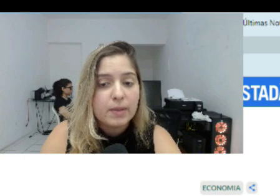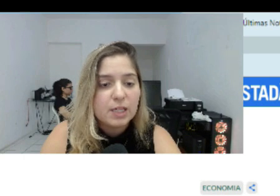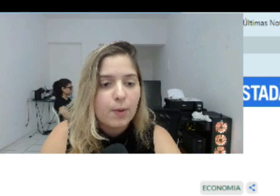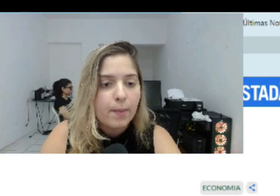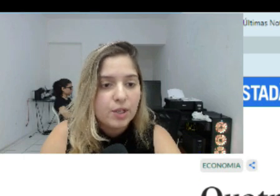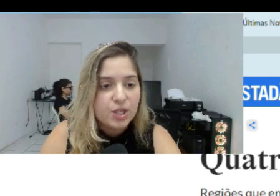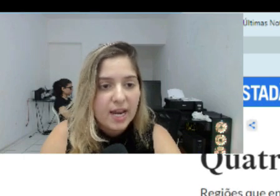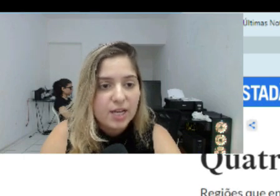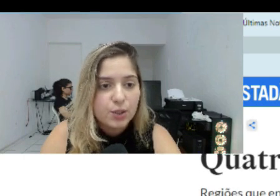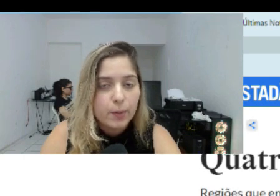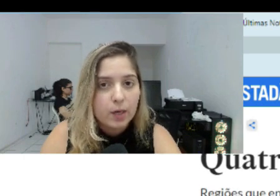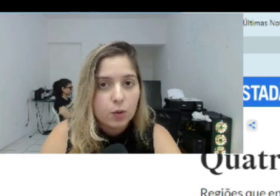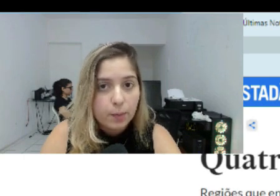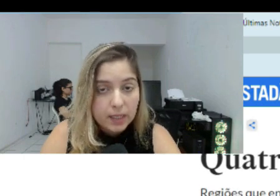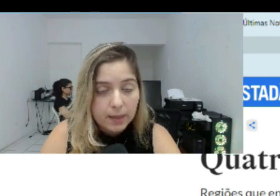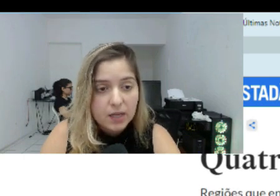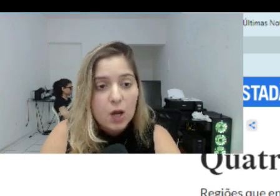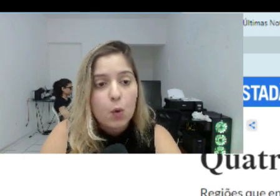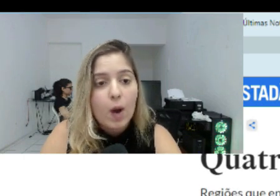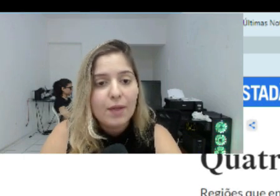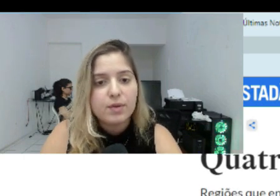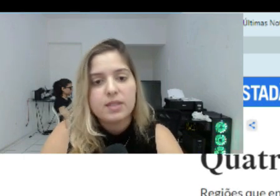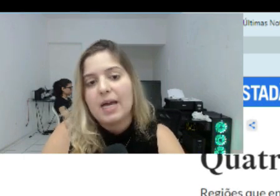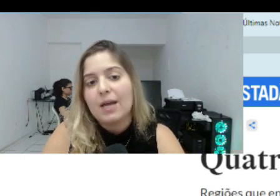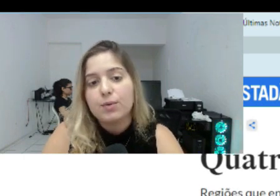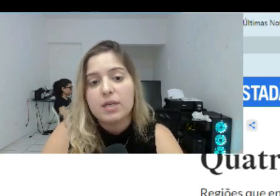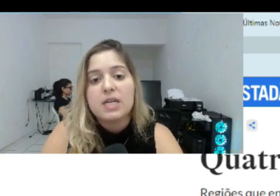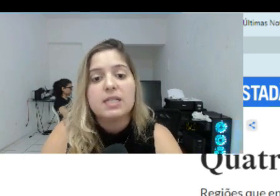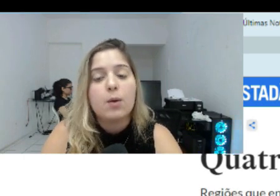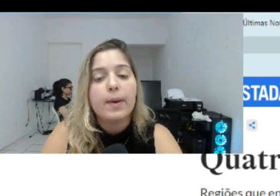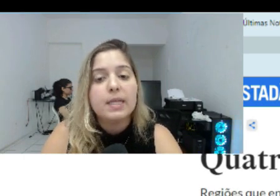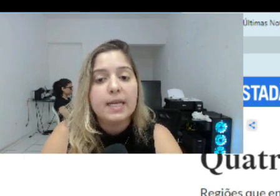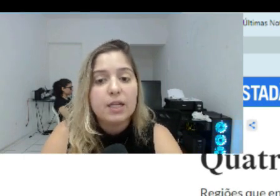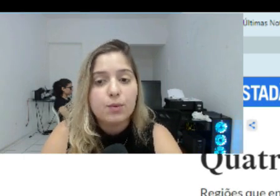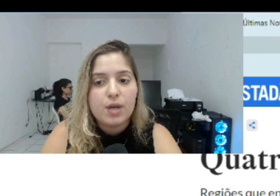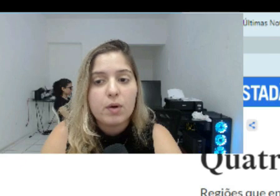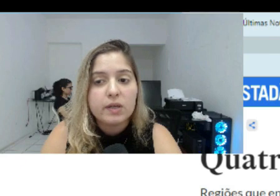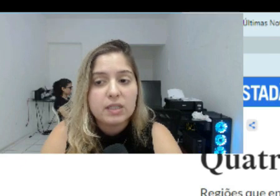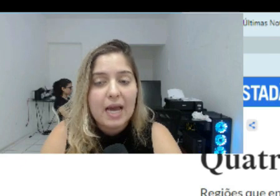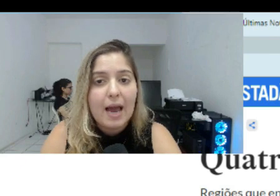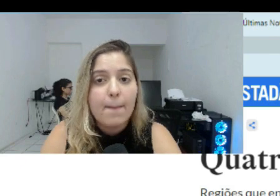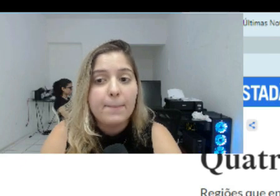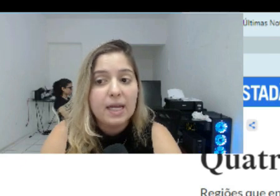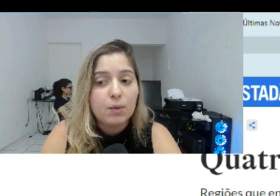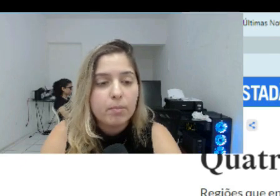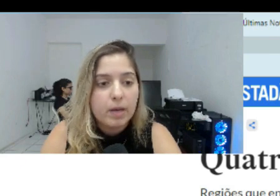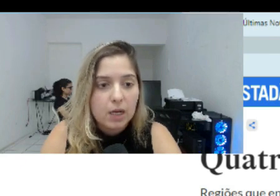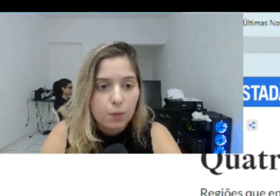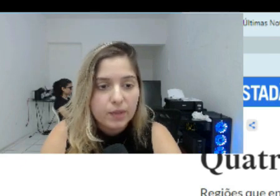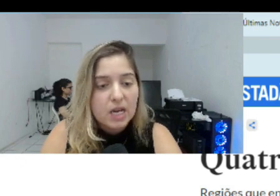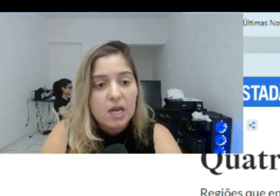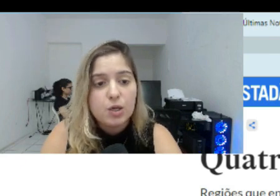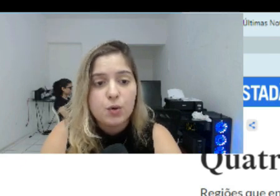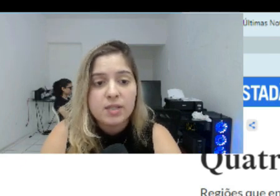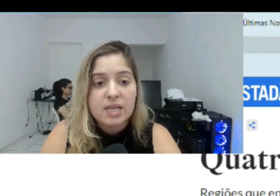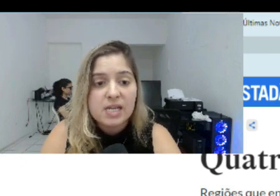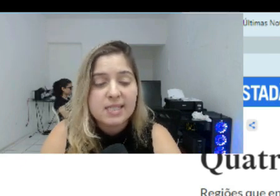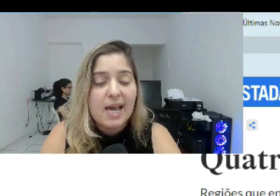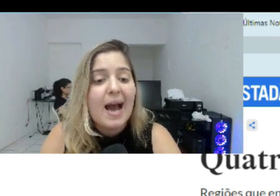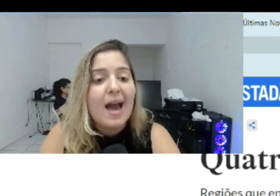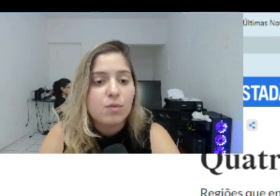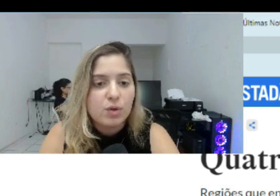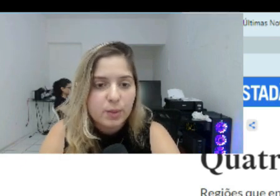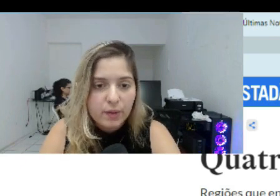temos em principal manchete sobre economia. 4 estados estão perdendo de alcançar pleno emprego. Regiões